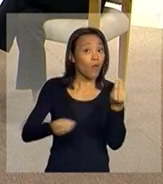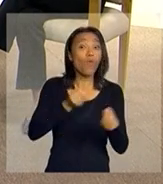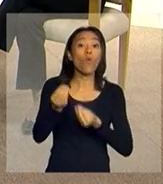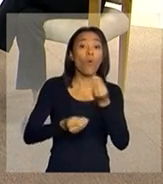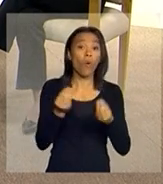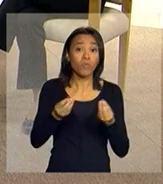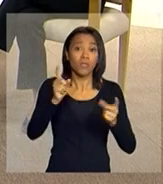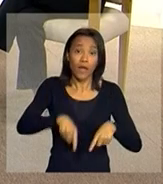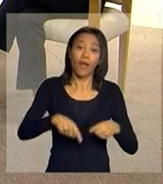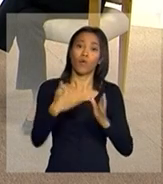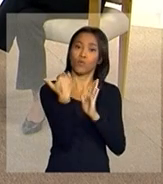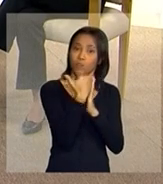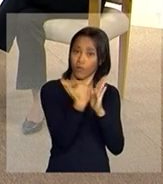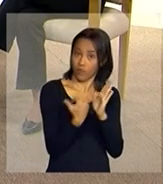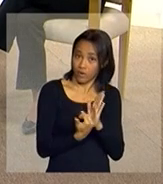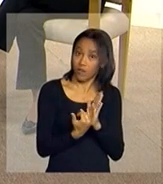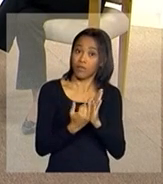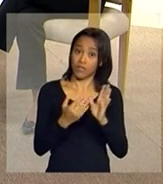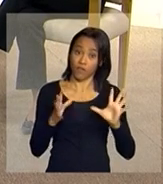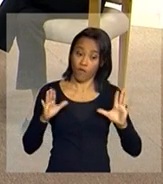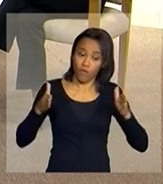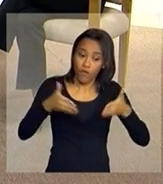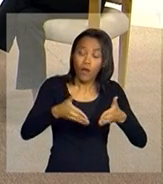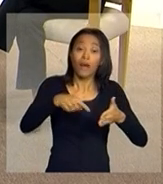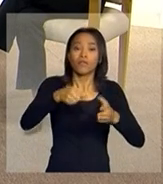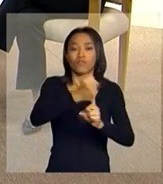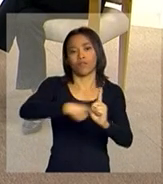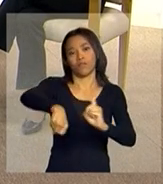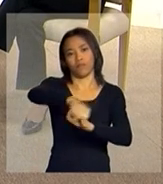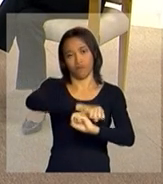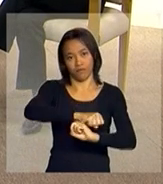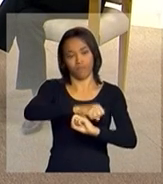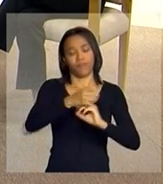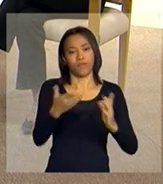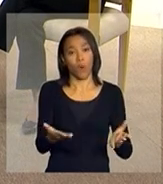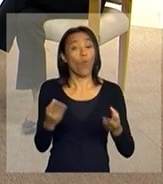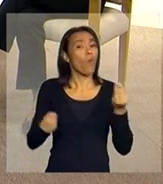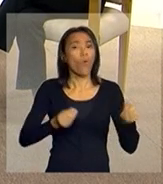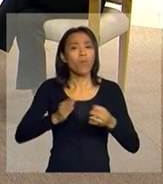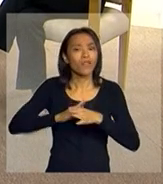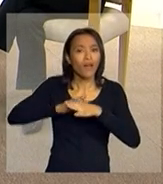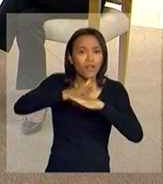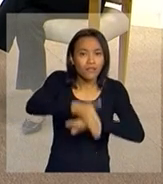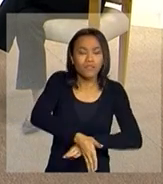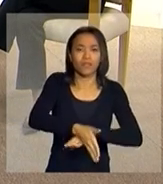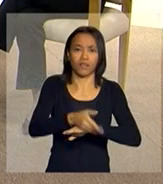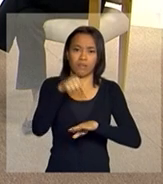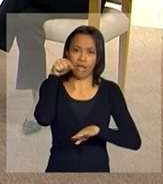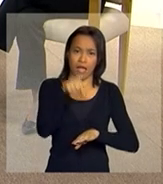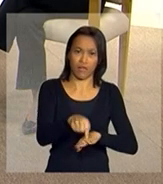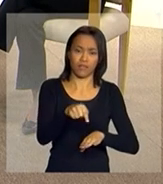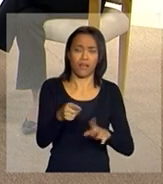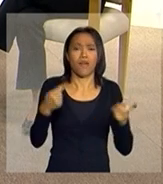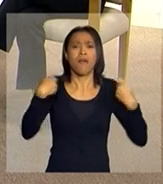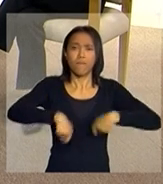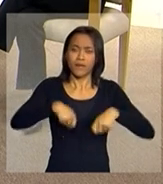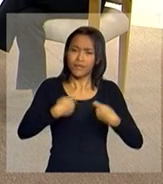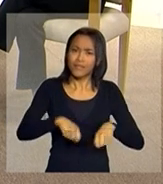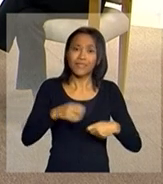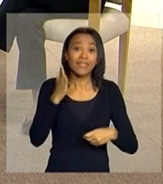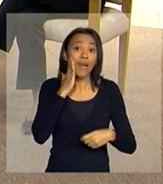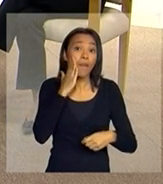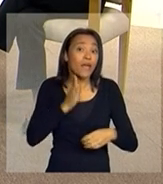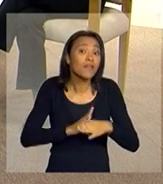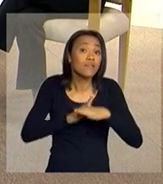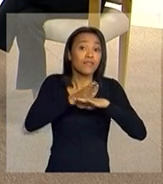assistência social para acesso a à rede suas é necessário entrar no nosso